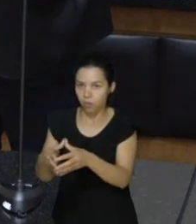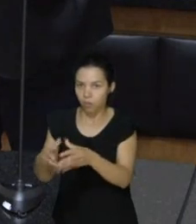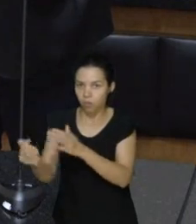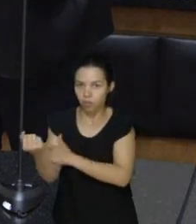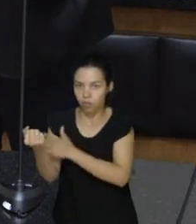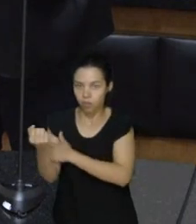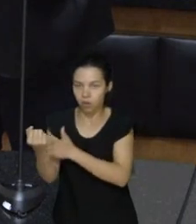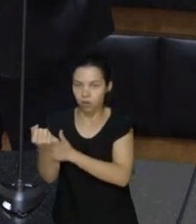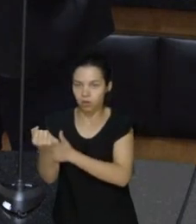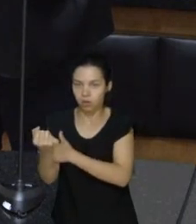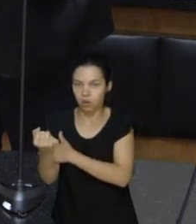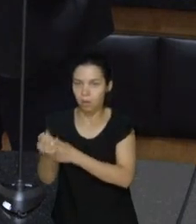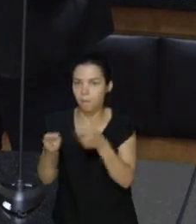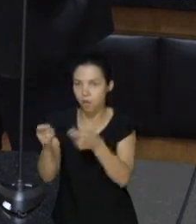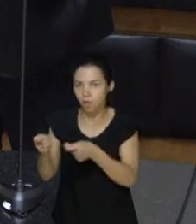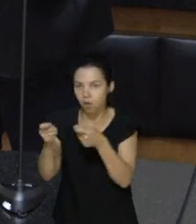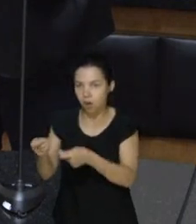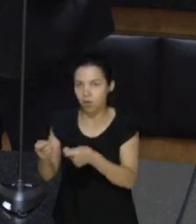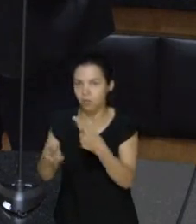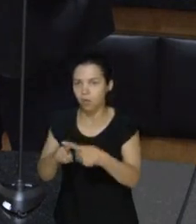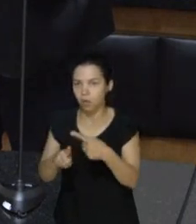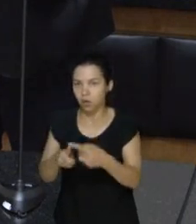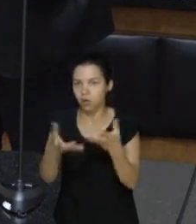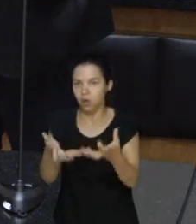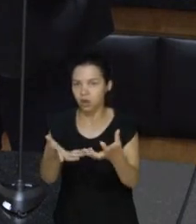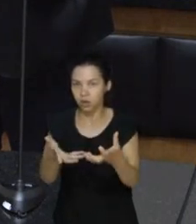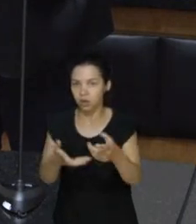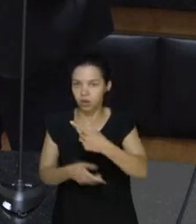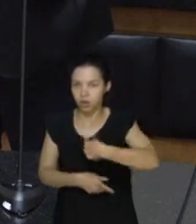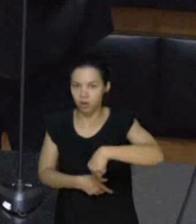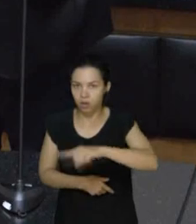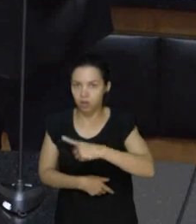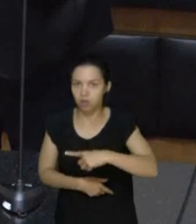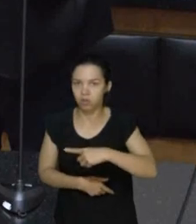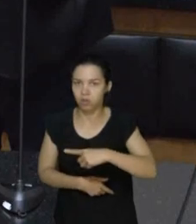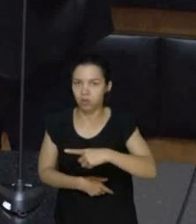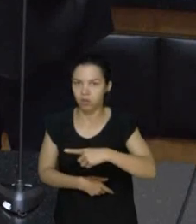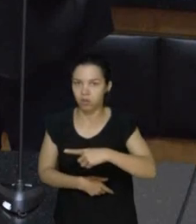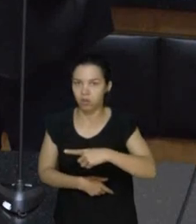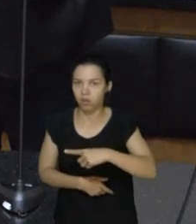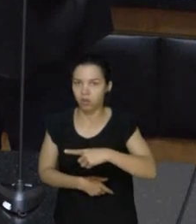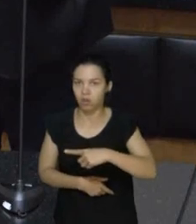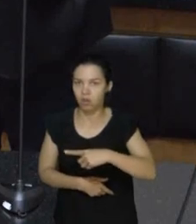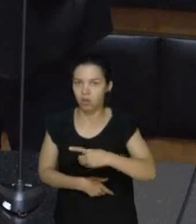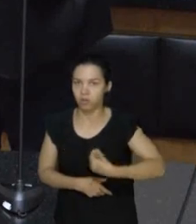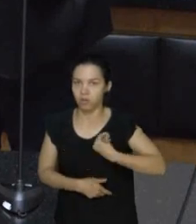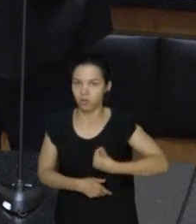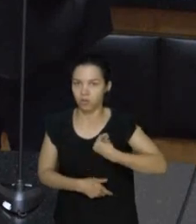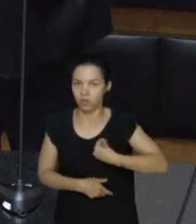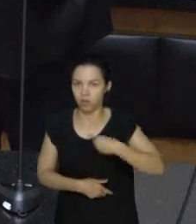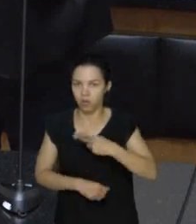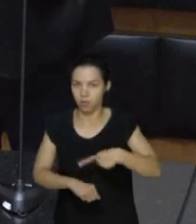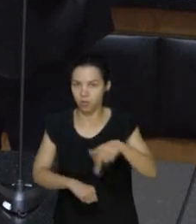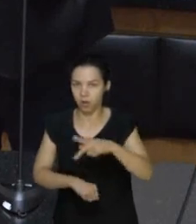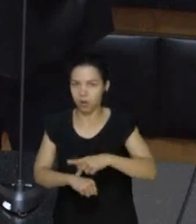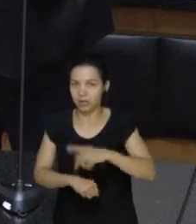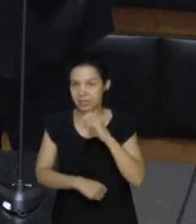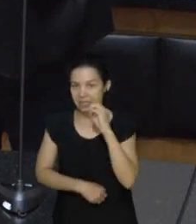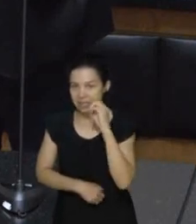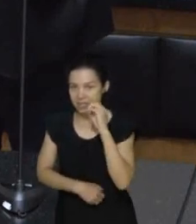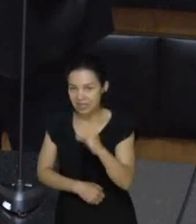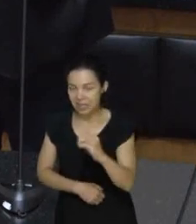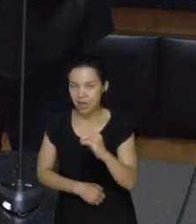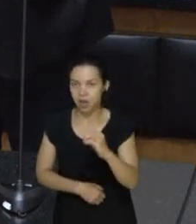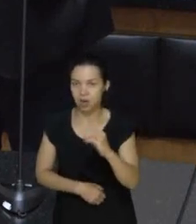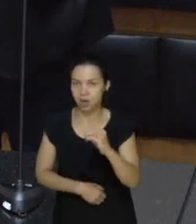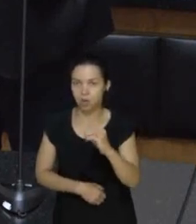eu gostaria que a gente vivesse num país de zero feminicídio. Zero. Nós temos que caminhar muito para isso. E